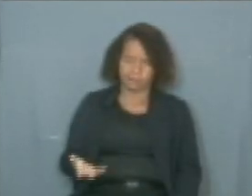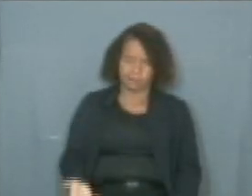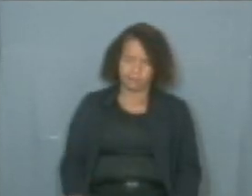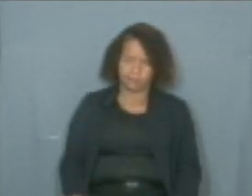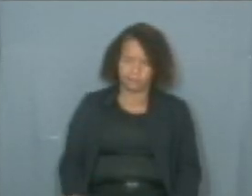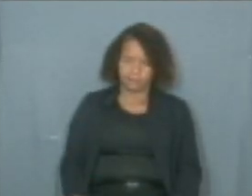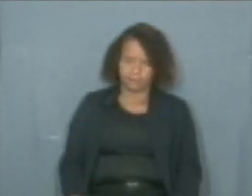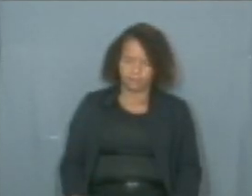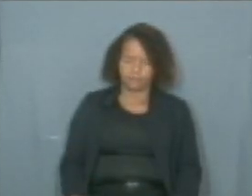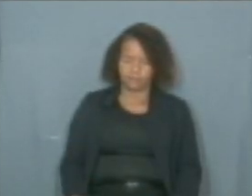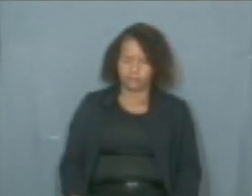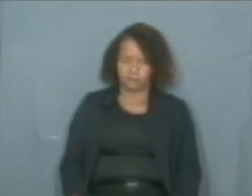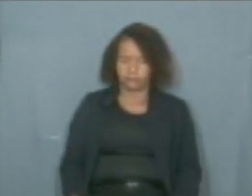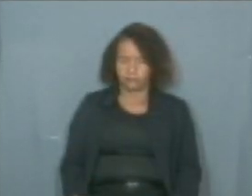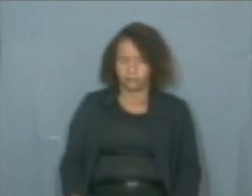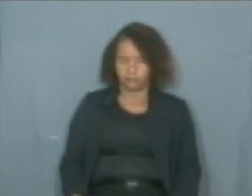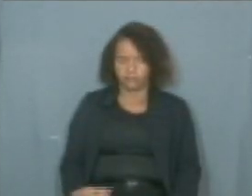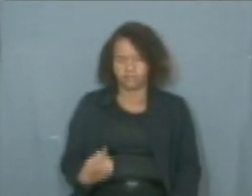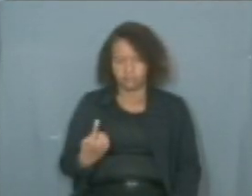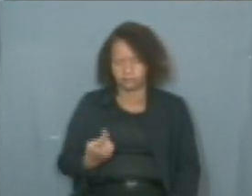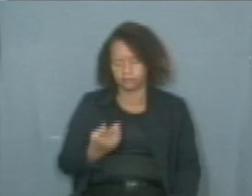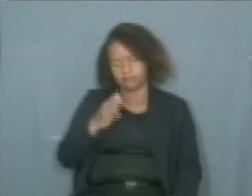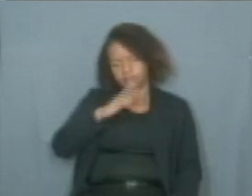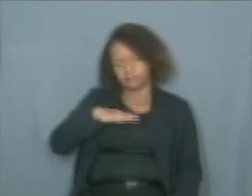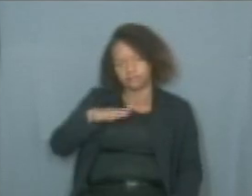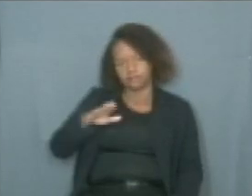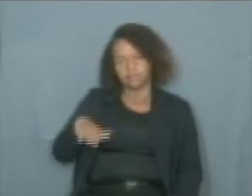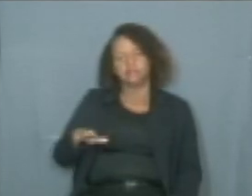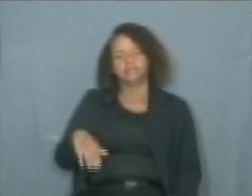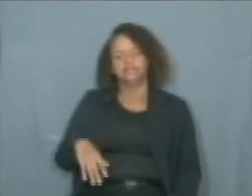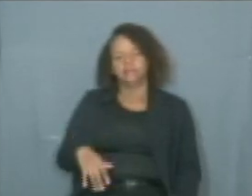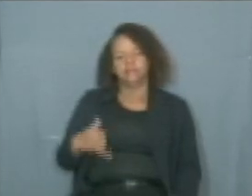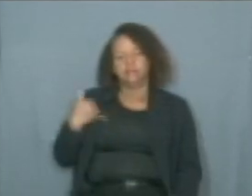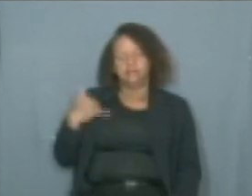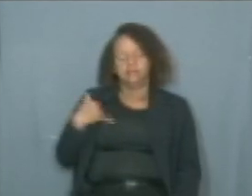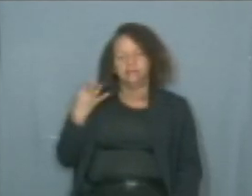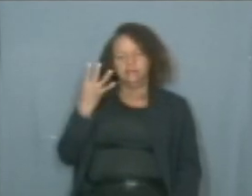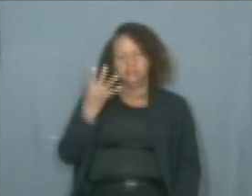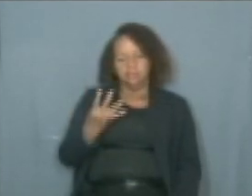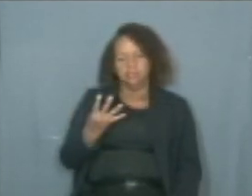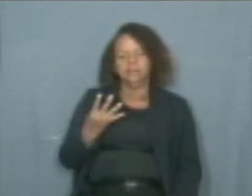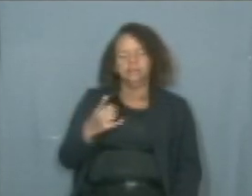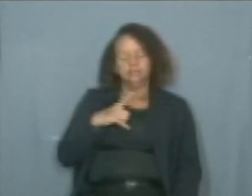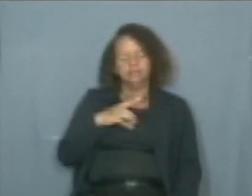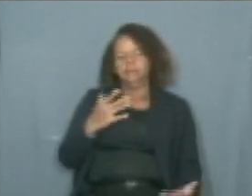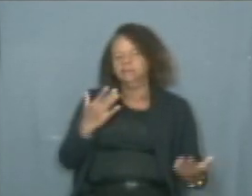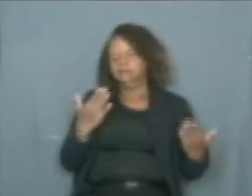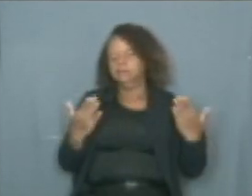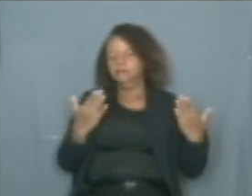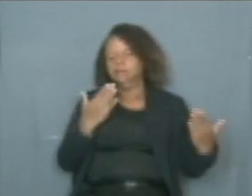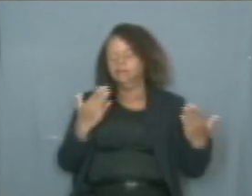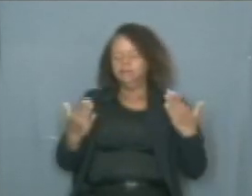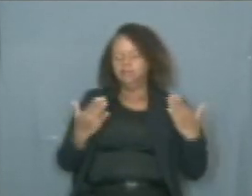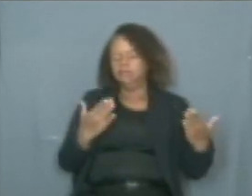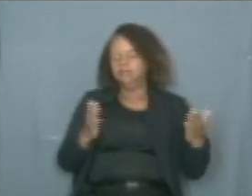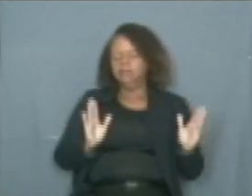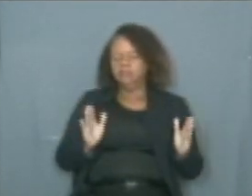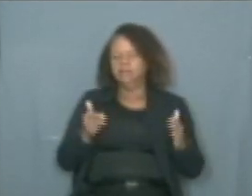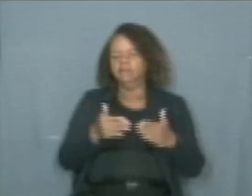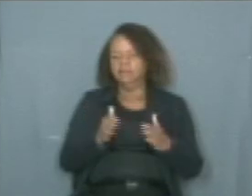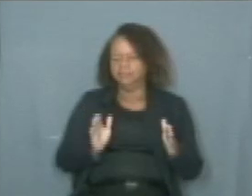termos uma criança que, com idade de 4 anos, já tem suspeita de que ela seja